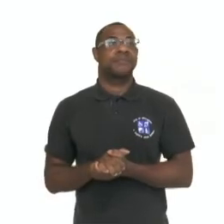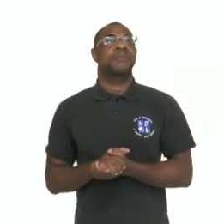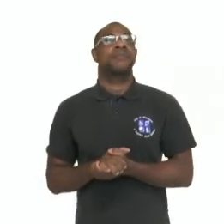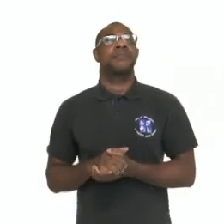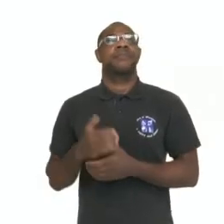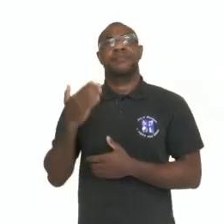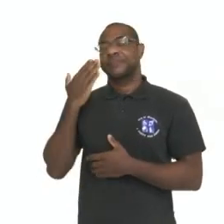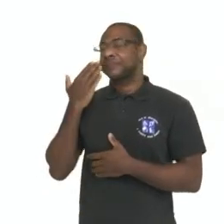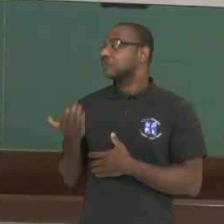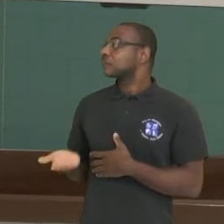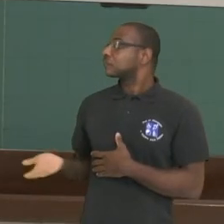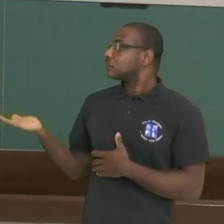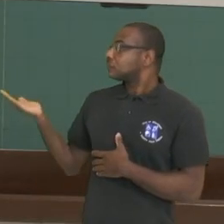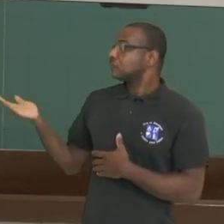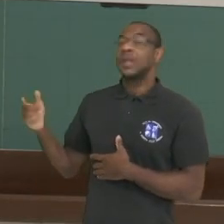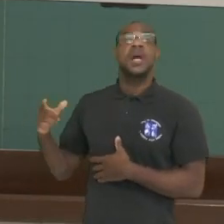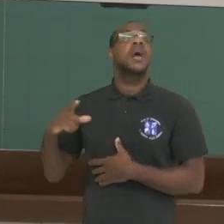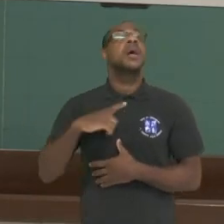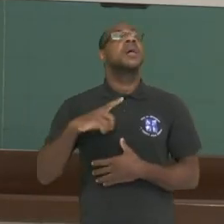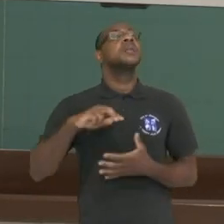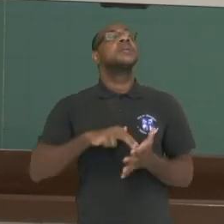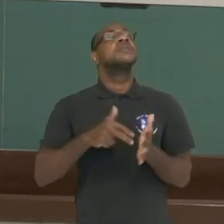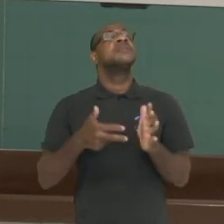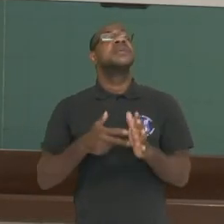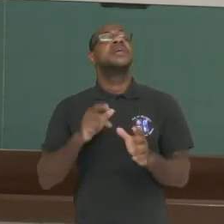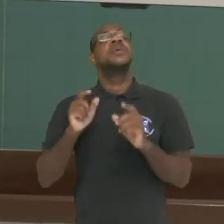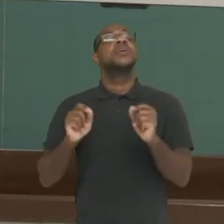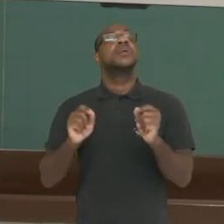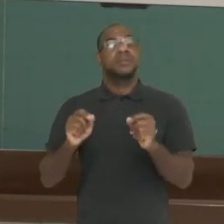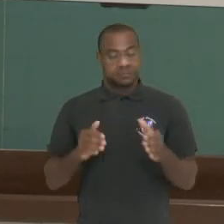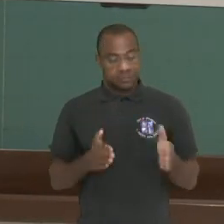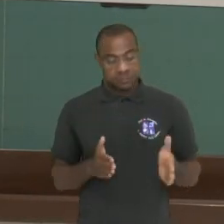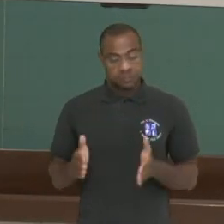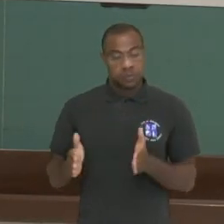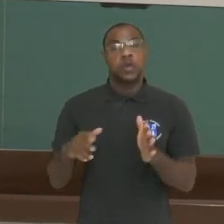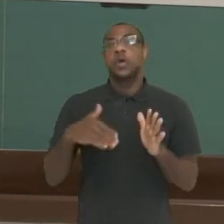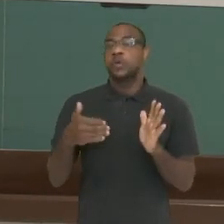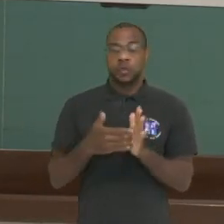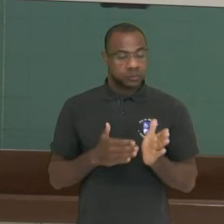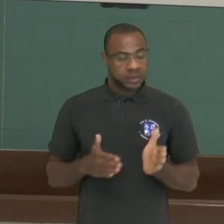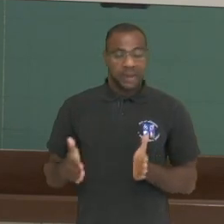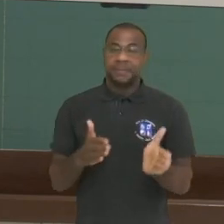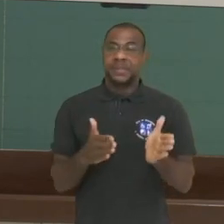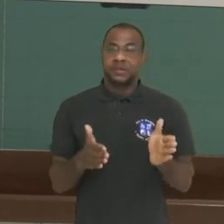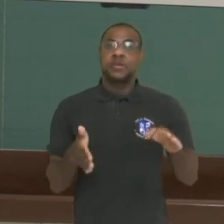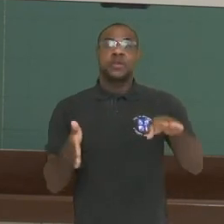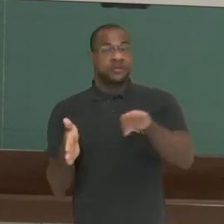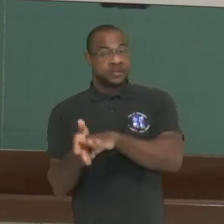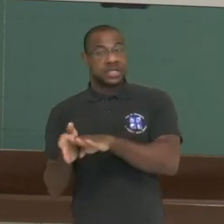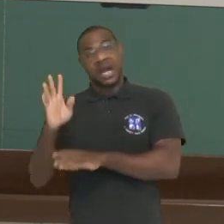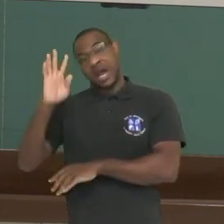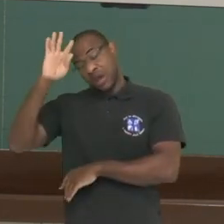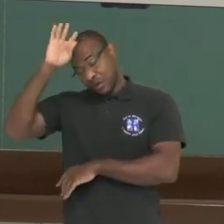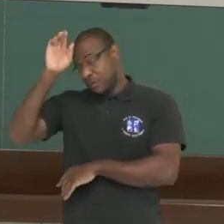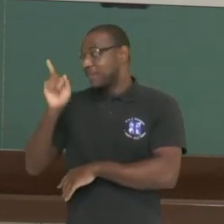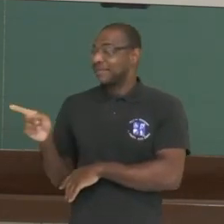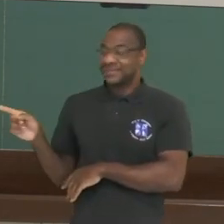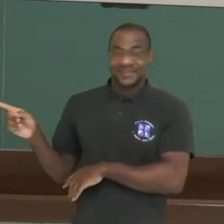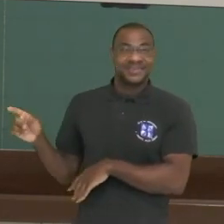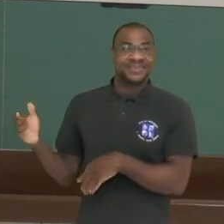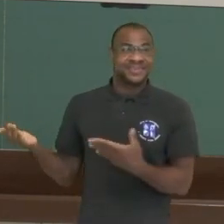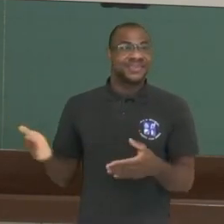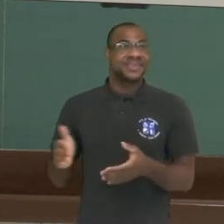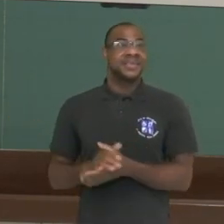estradas levam a Roma? Tem também. Estradas muito óbvias. Poxa, com uma qualidade impressionante, perfeitas, e